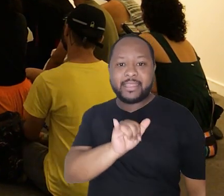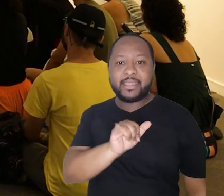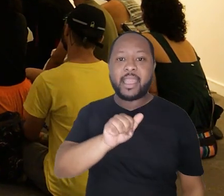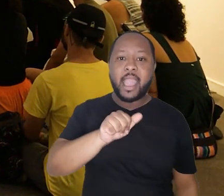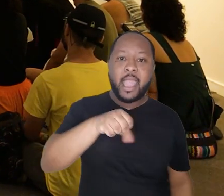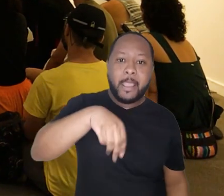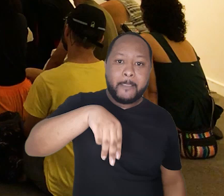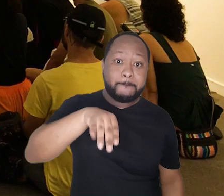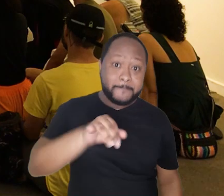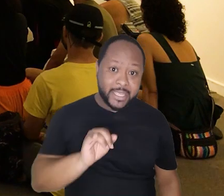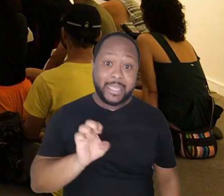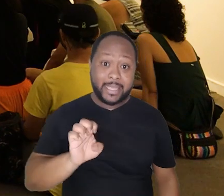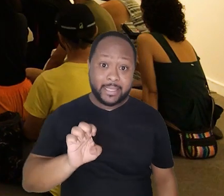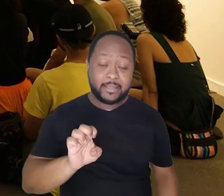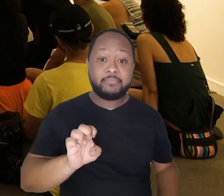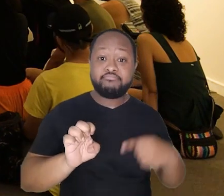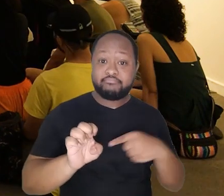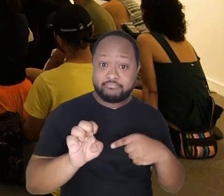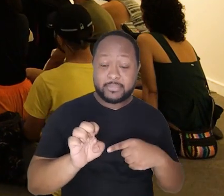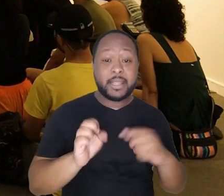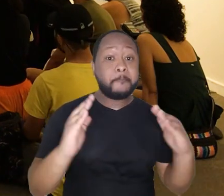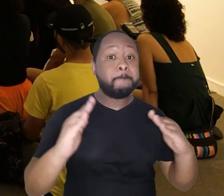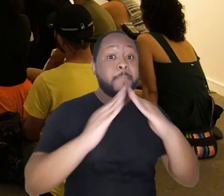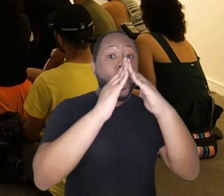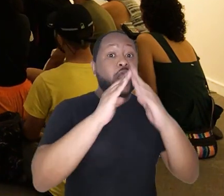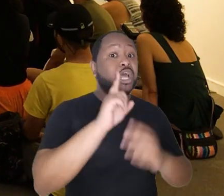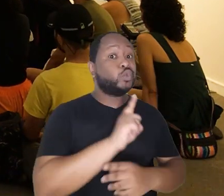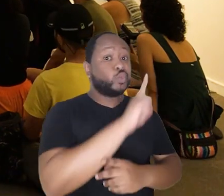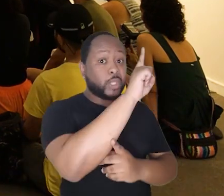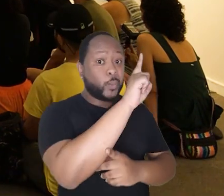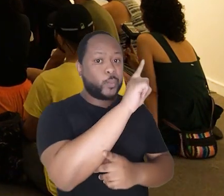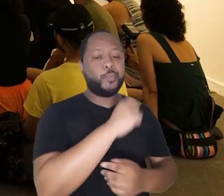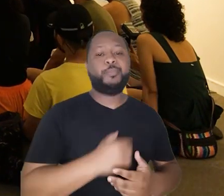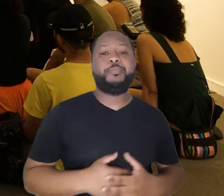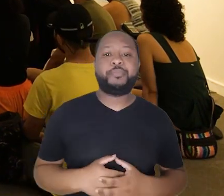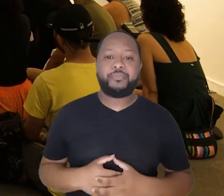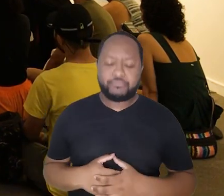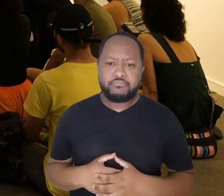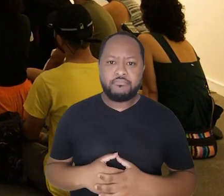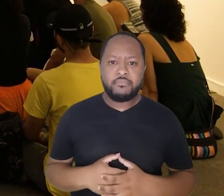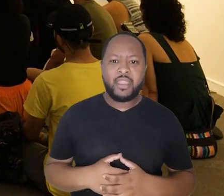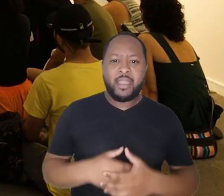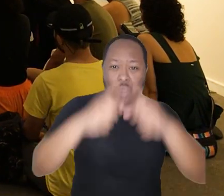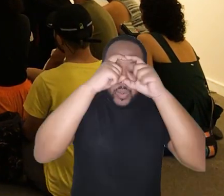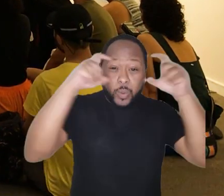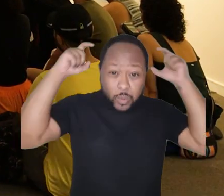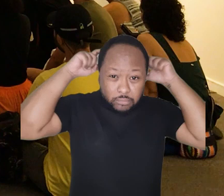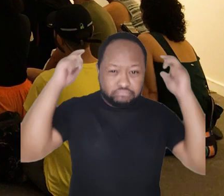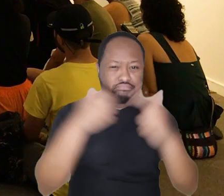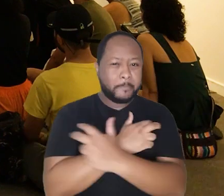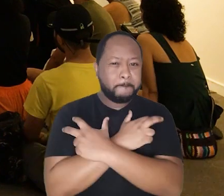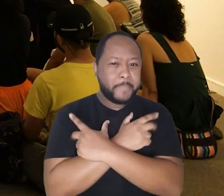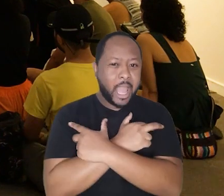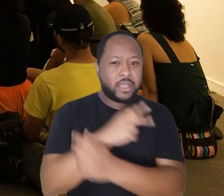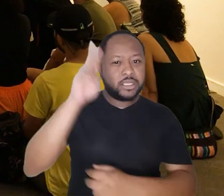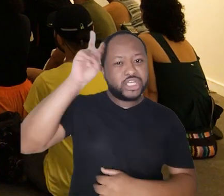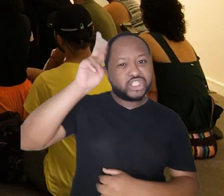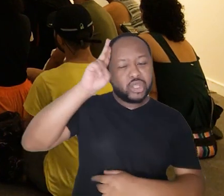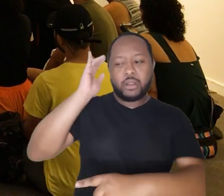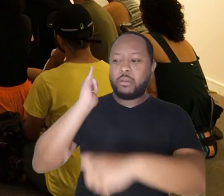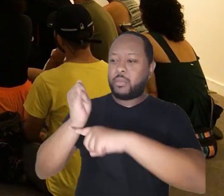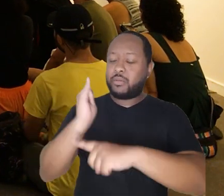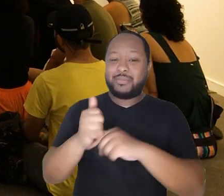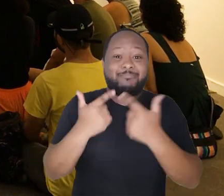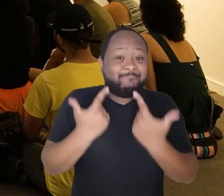céu, e fica morando lá no céu. Então, o Anansi, ele não tinha histórias para contar. Todas as histórias